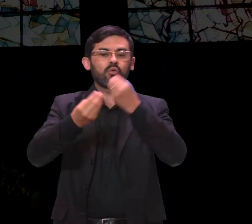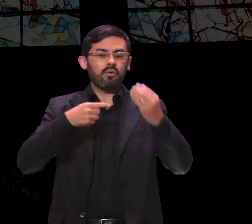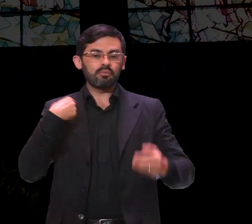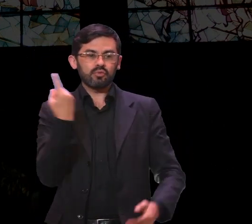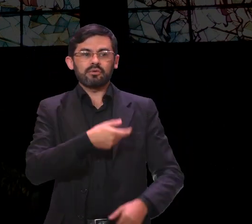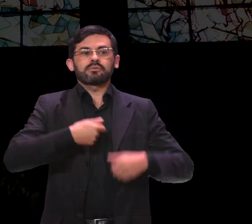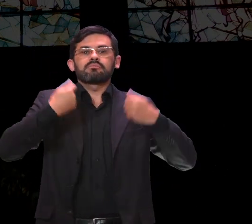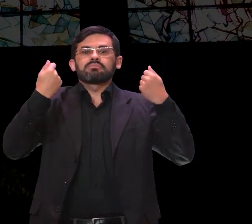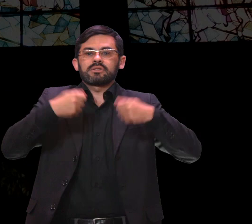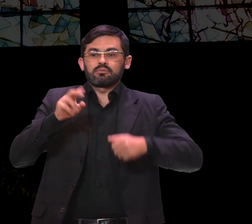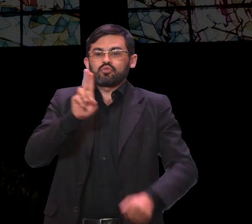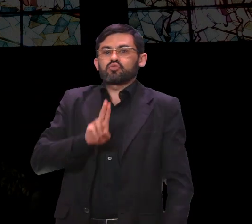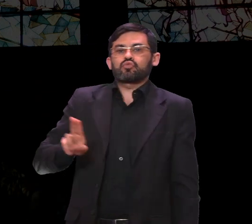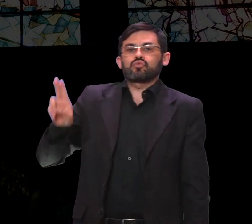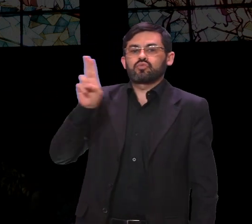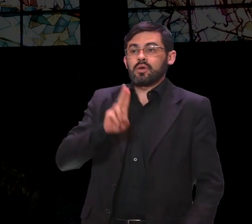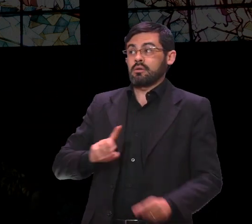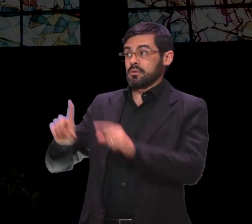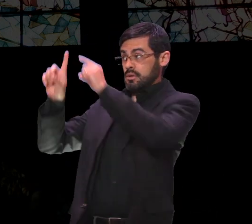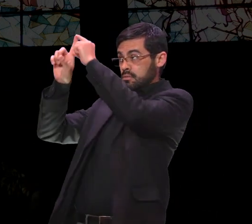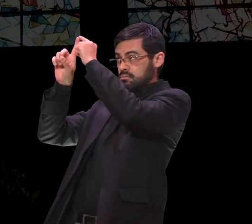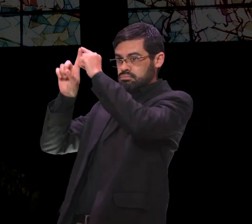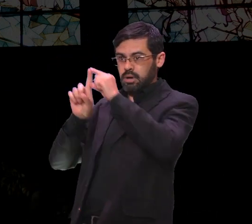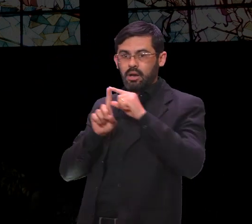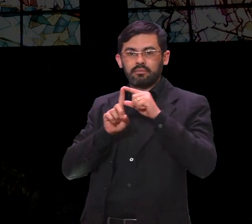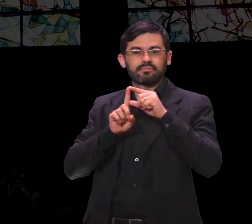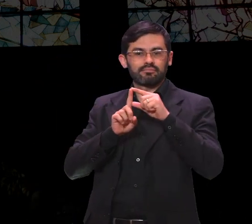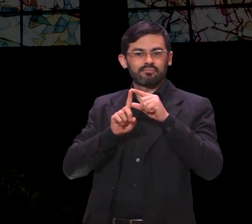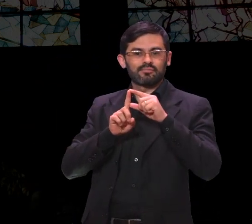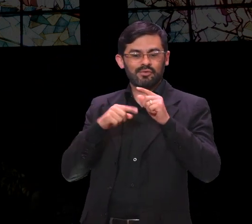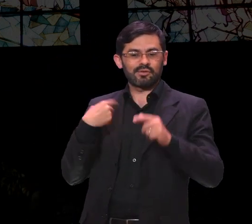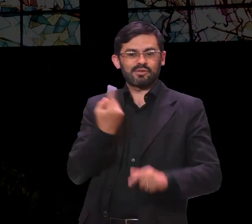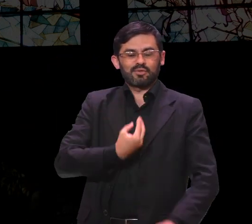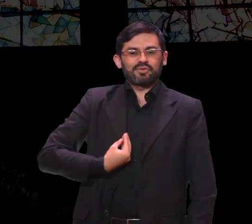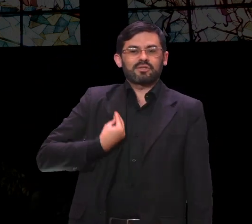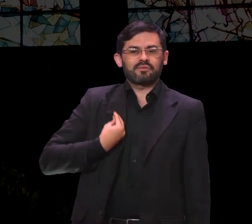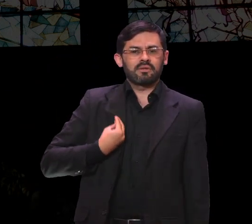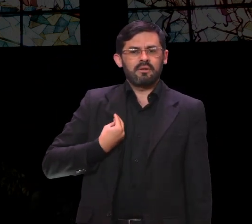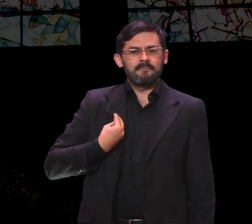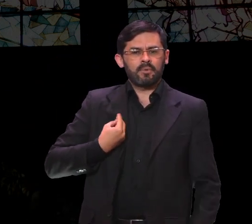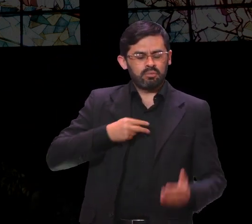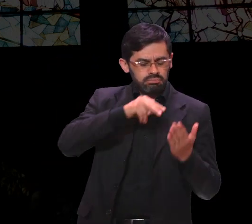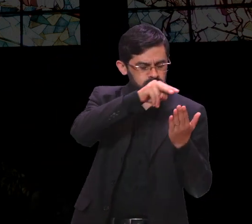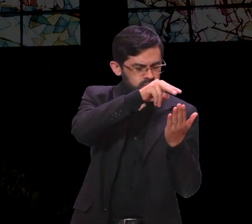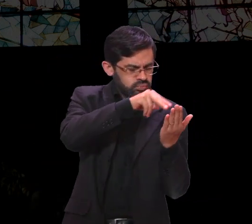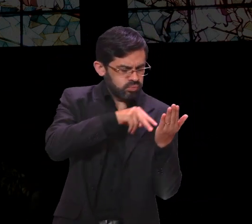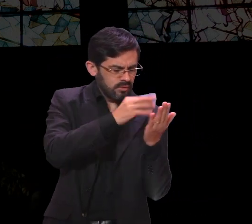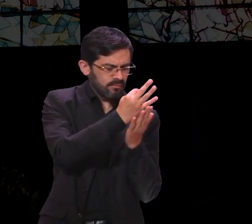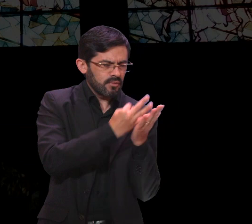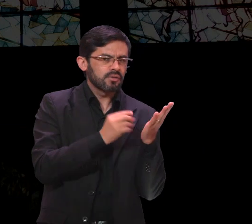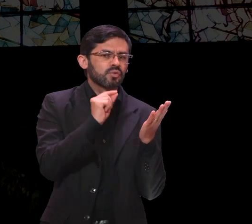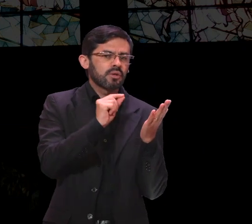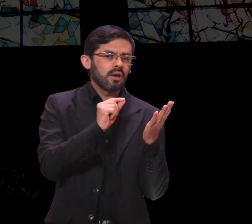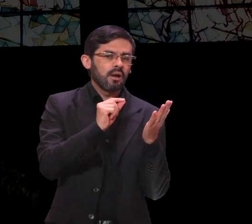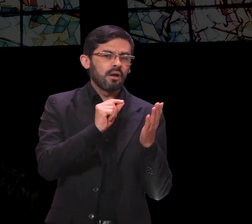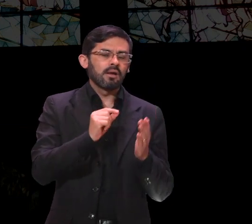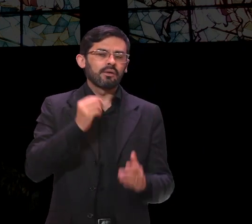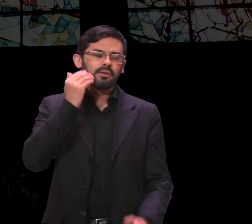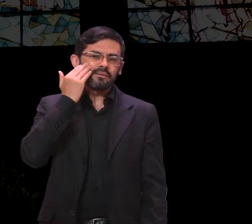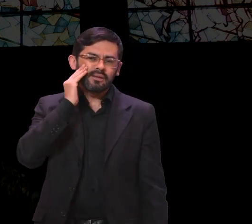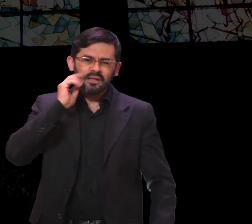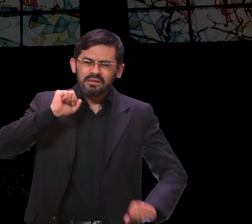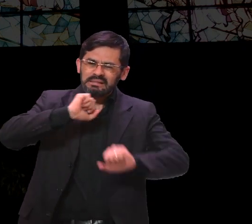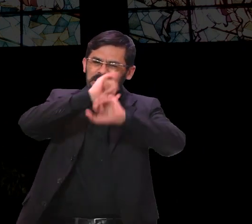palavra de Deus. Em primeiro lugar, o que eu aprendo ao ler esse texto é que a palavra de Deus